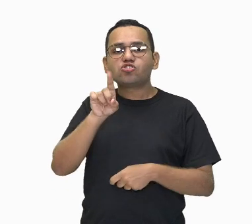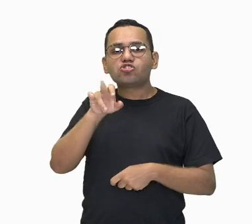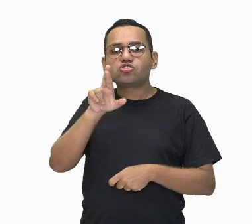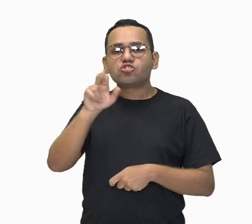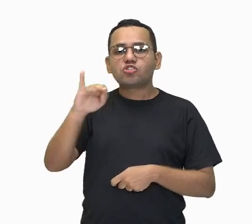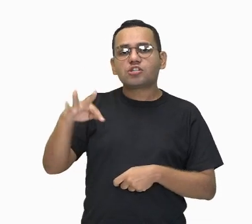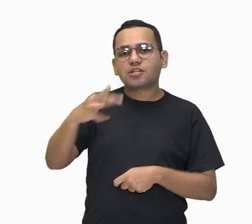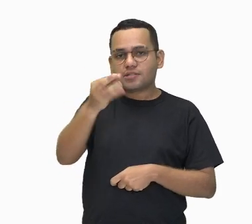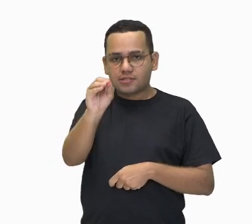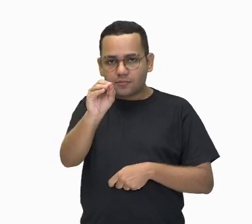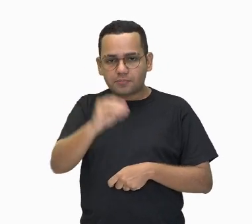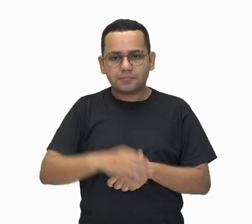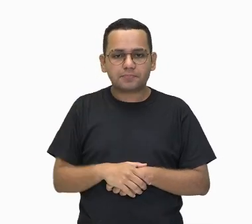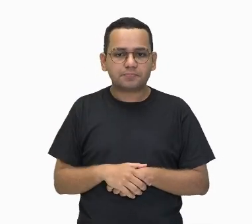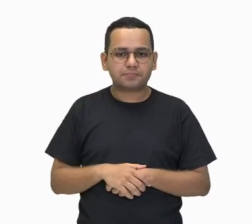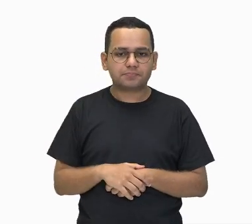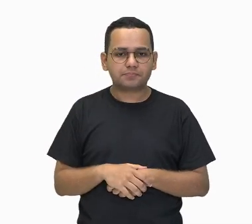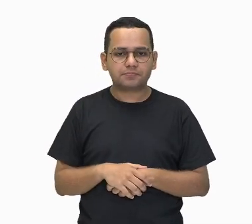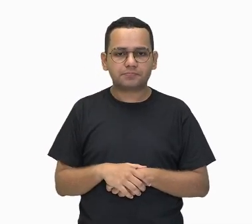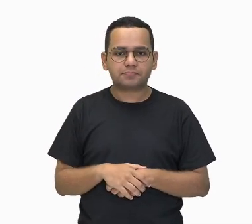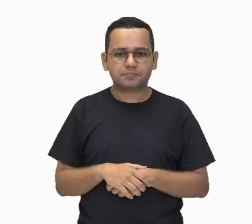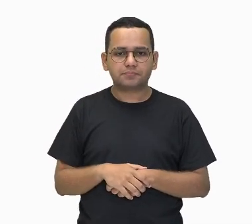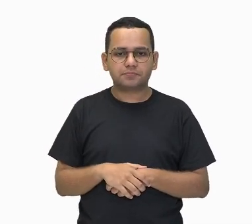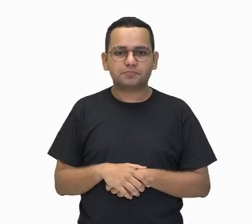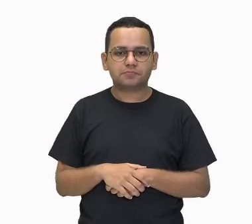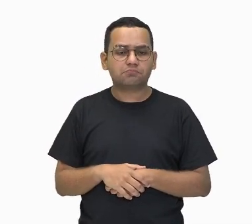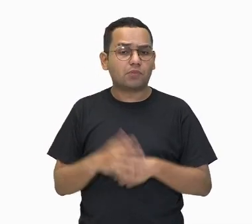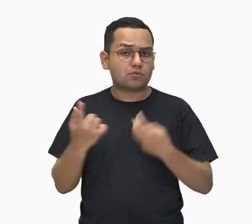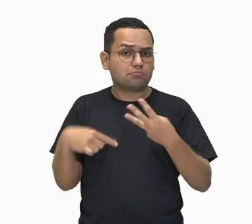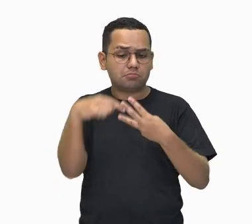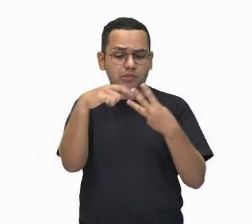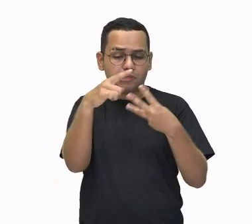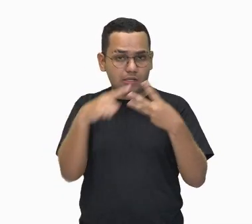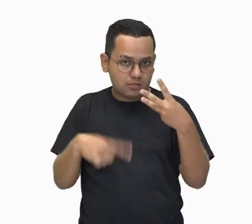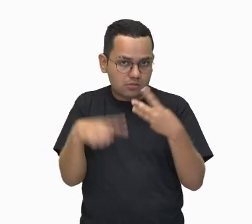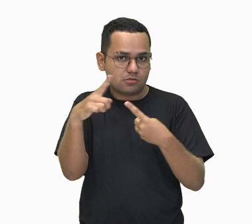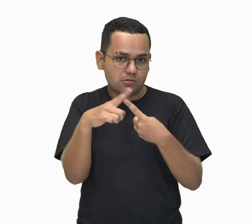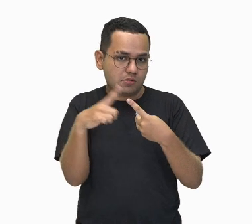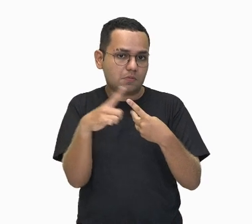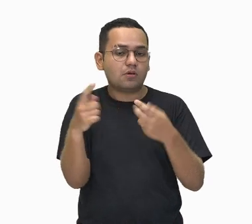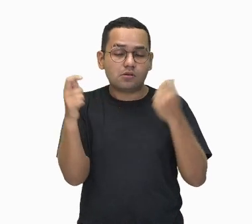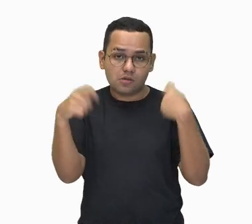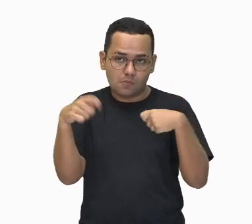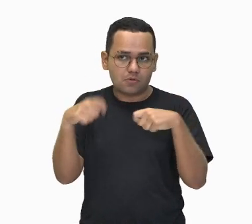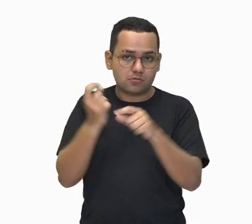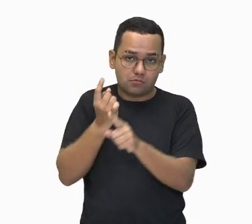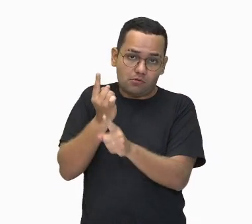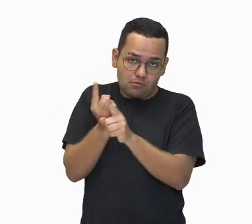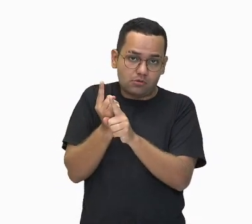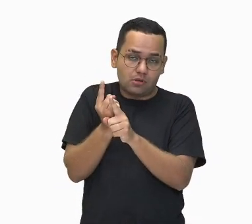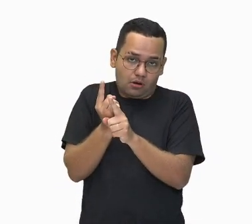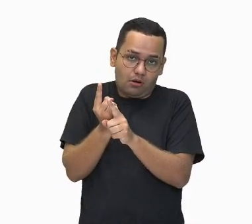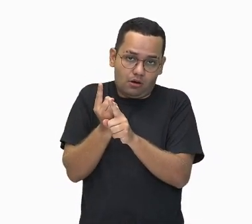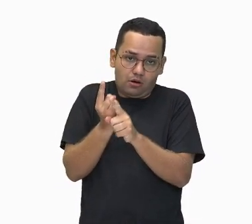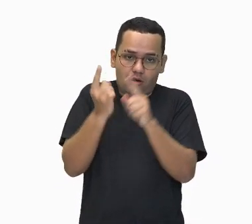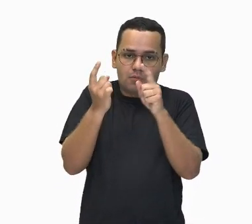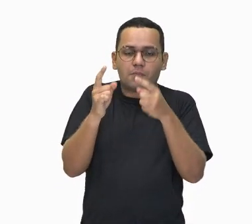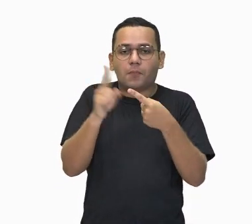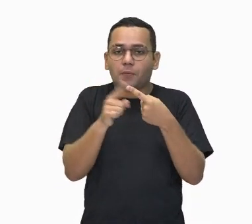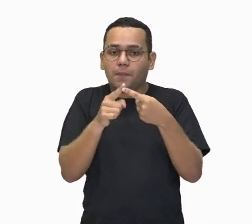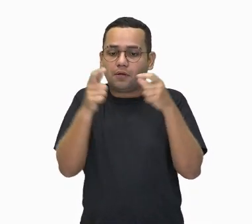paralela, por exemplo, né, a uma reta dada. Então, são três situações em que a gente consegue determinar aí o